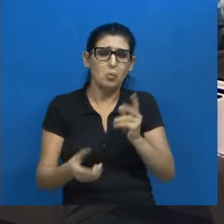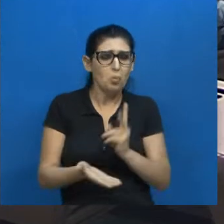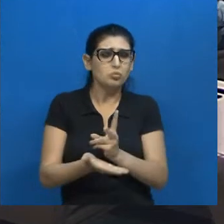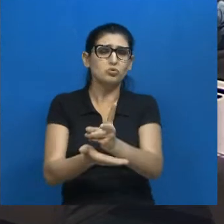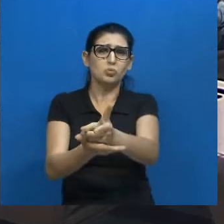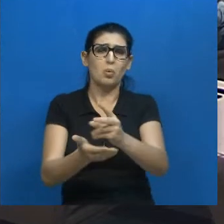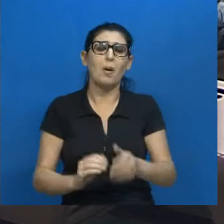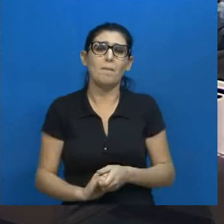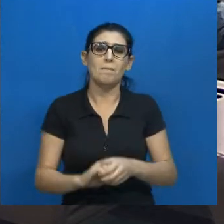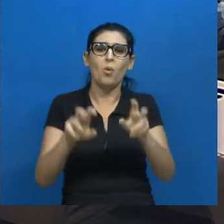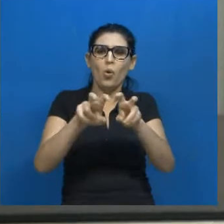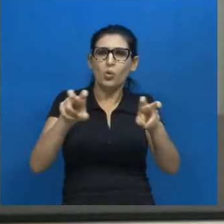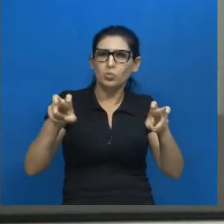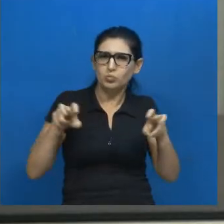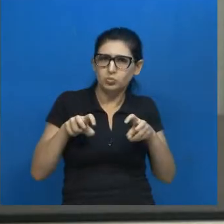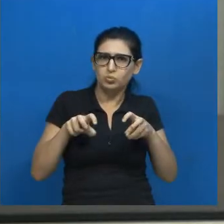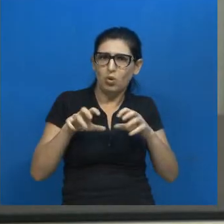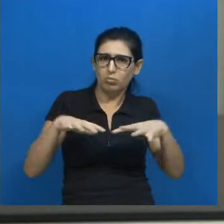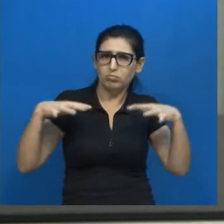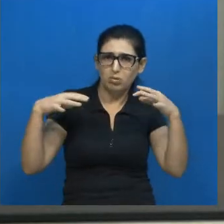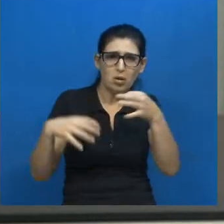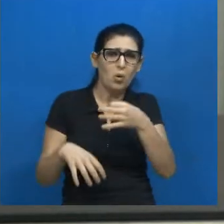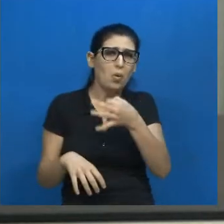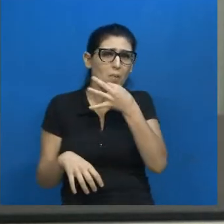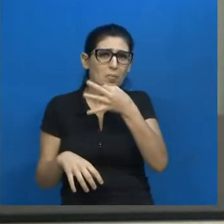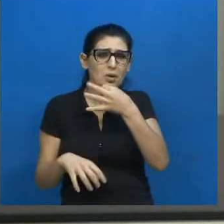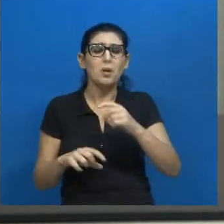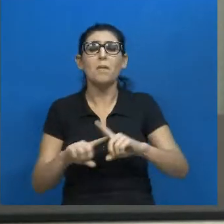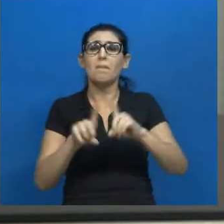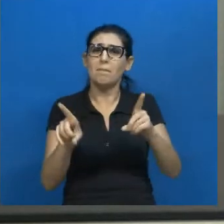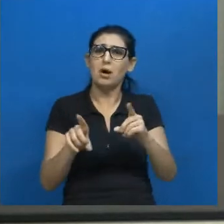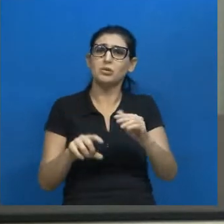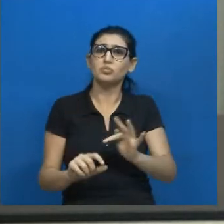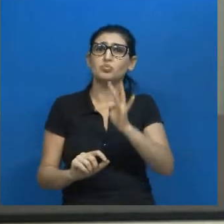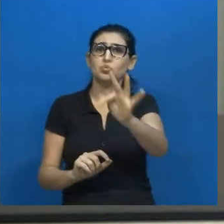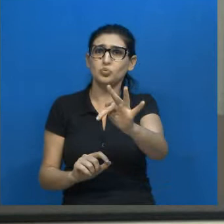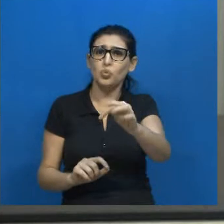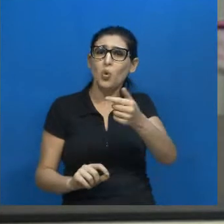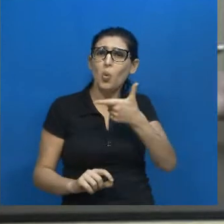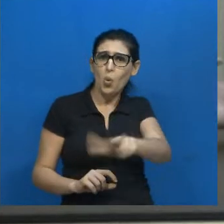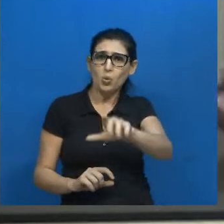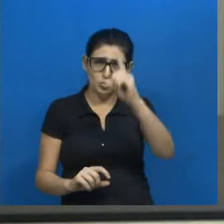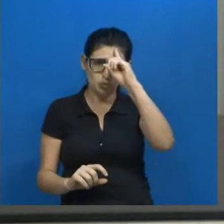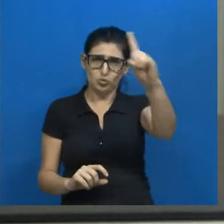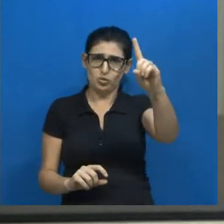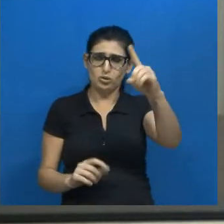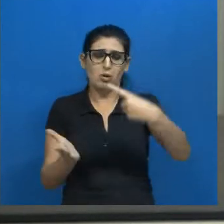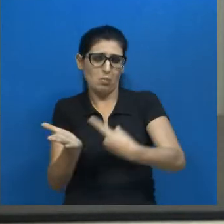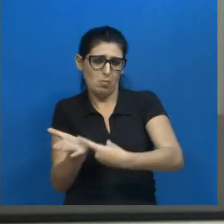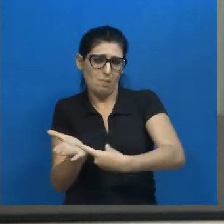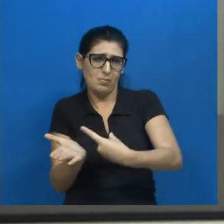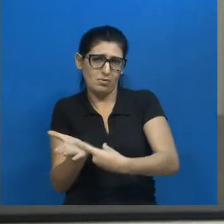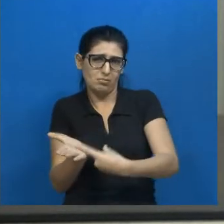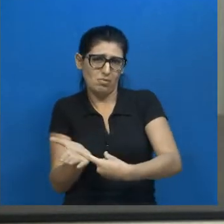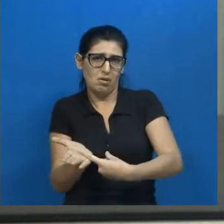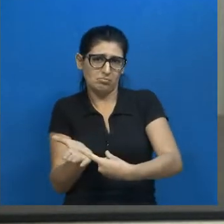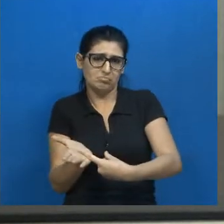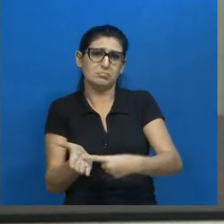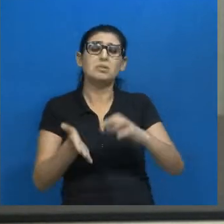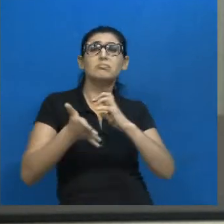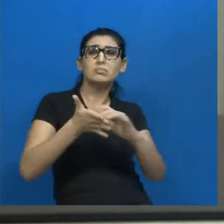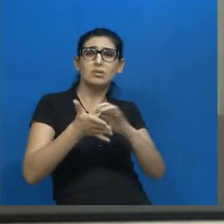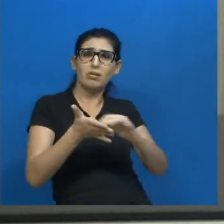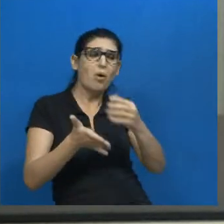como audiência, mas com compromisso de ter uma segunda audiência, já conforme anunciado pelo secretário,